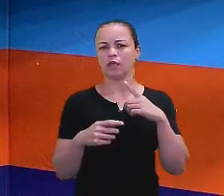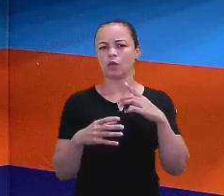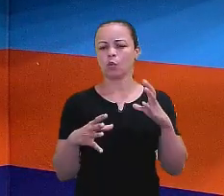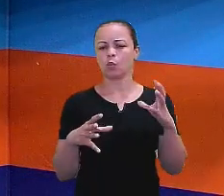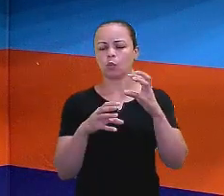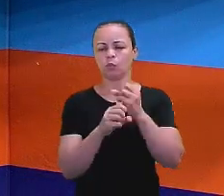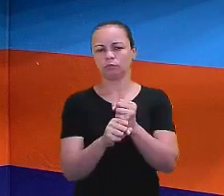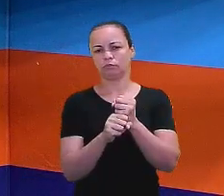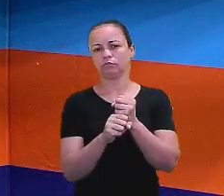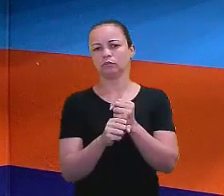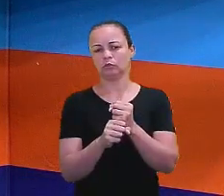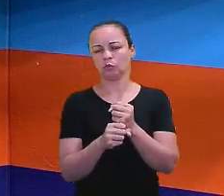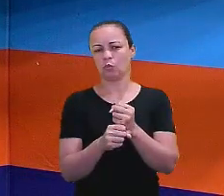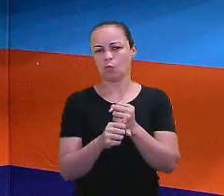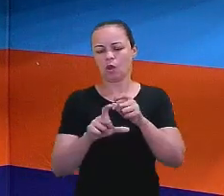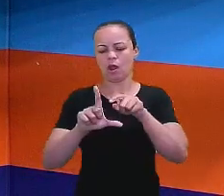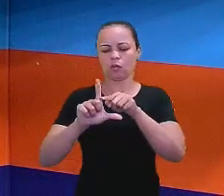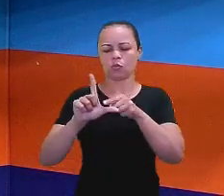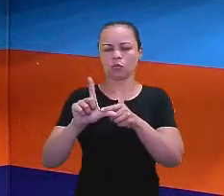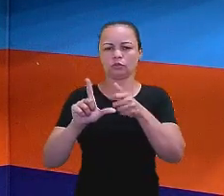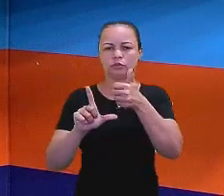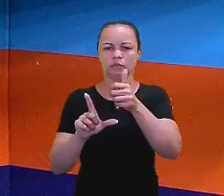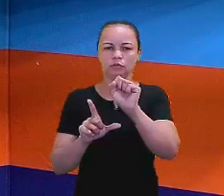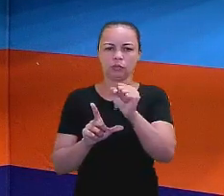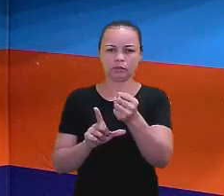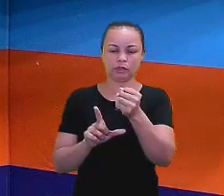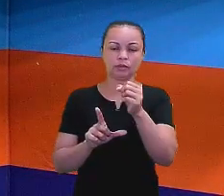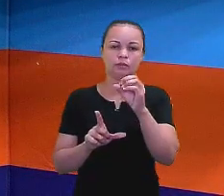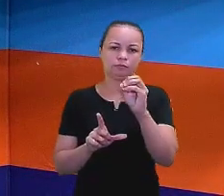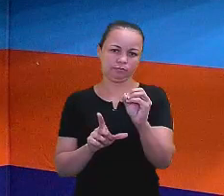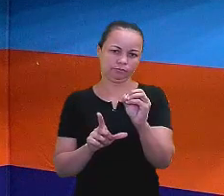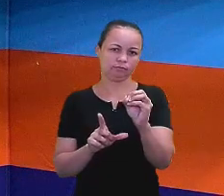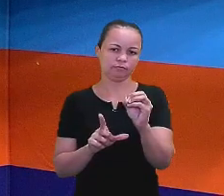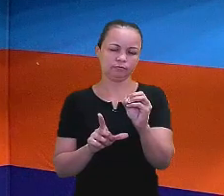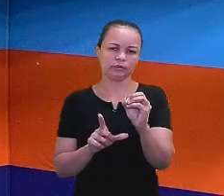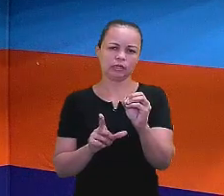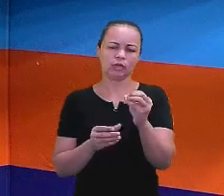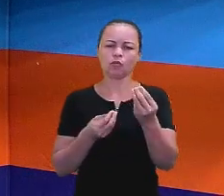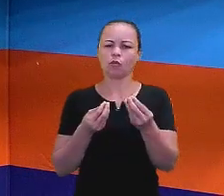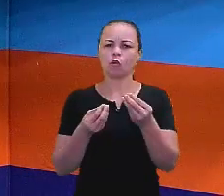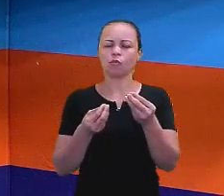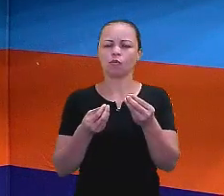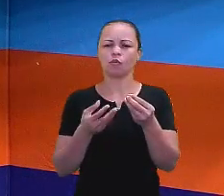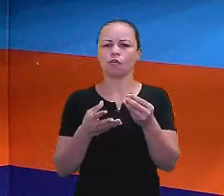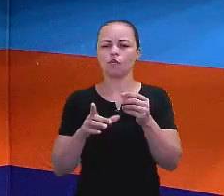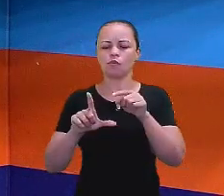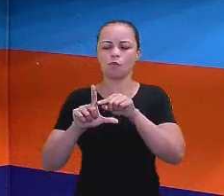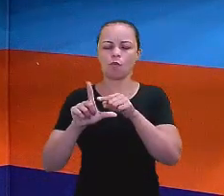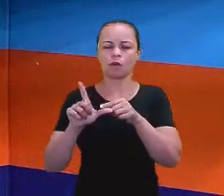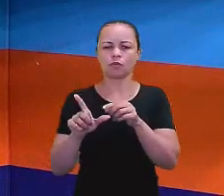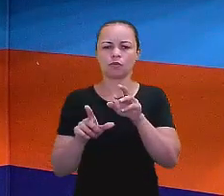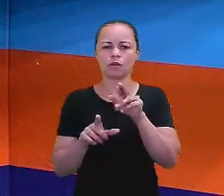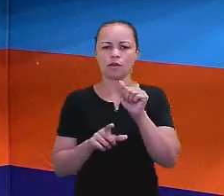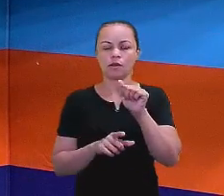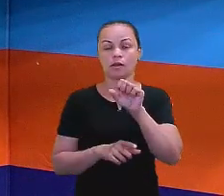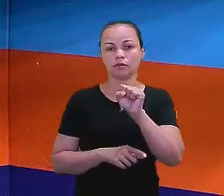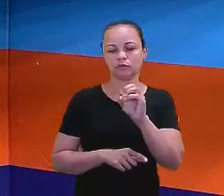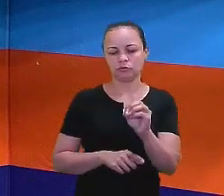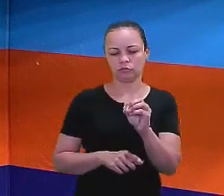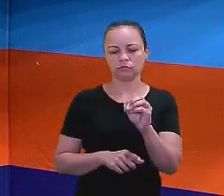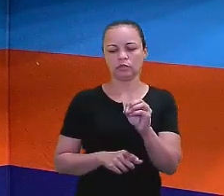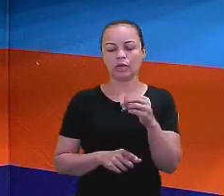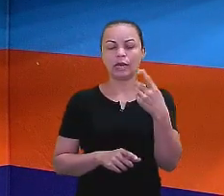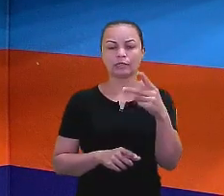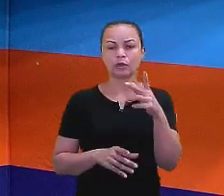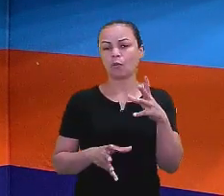um ângulo de 180 graus, né, como um ângulo raso, então a gente vai para essa ideia aqui